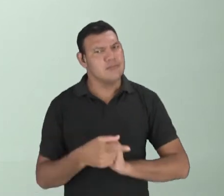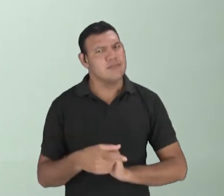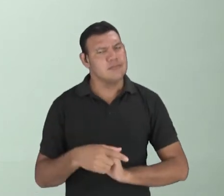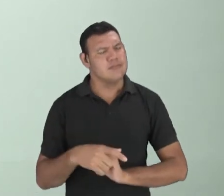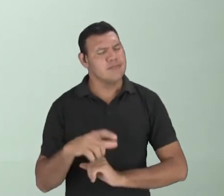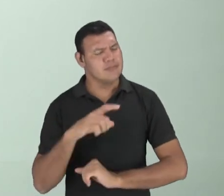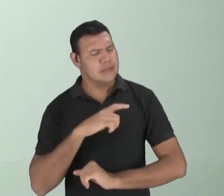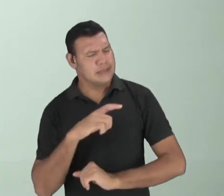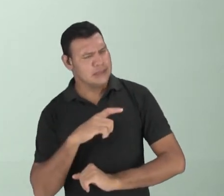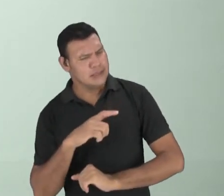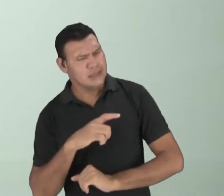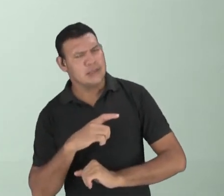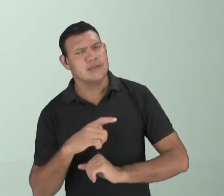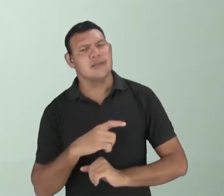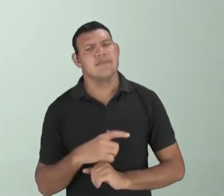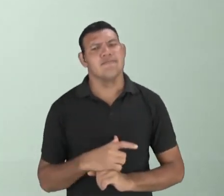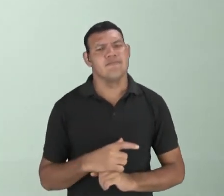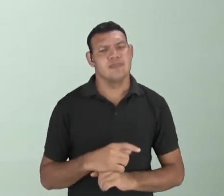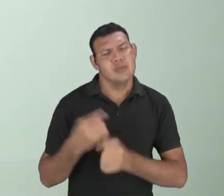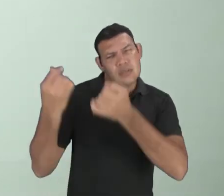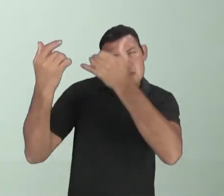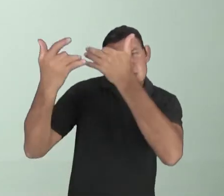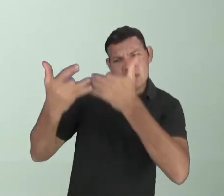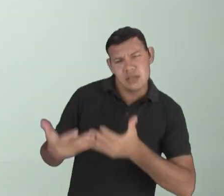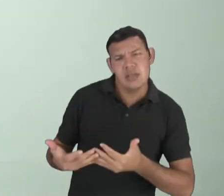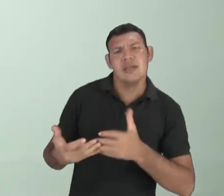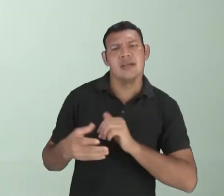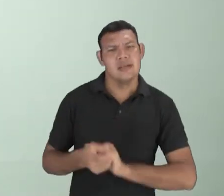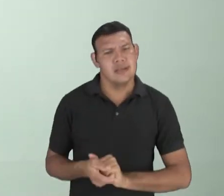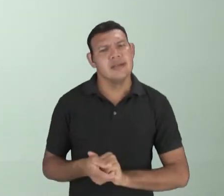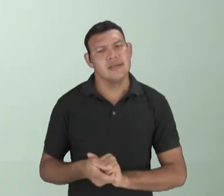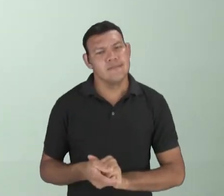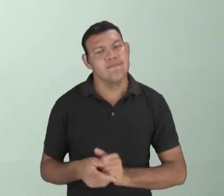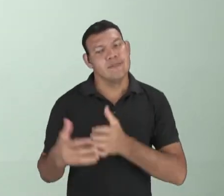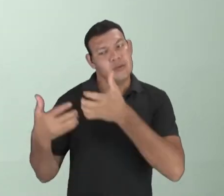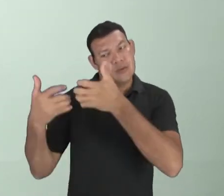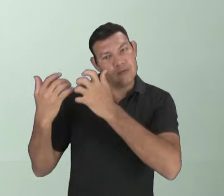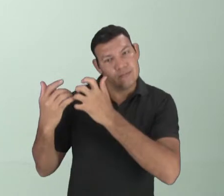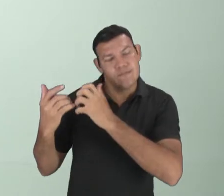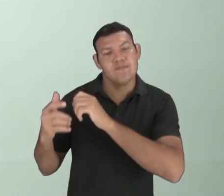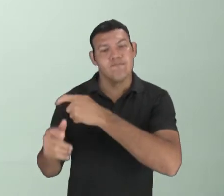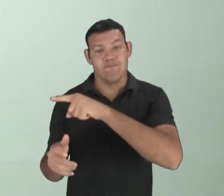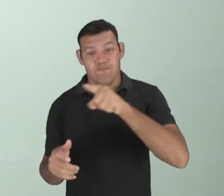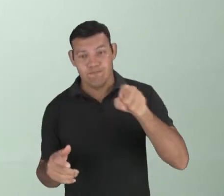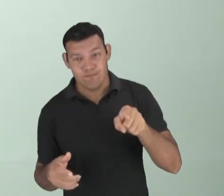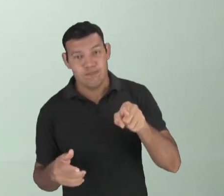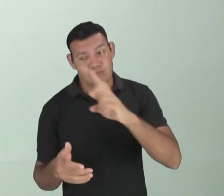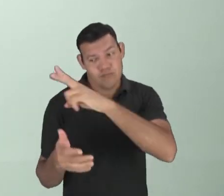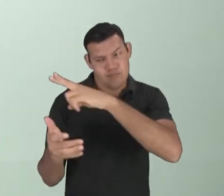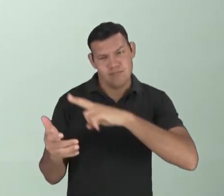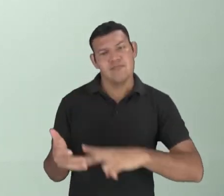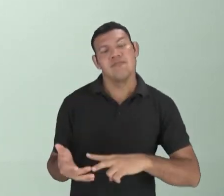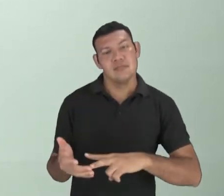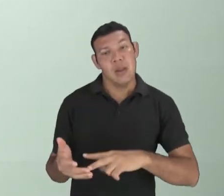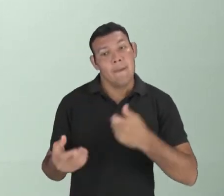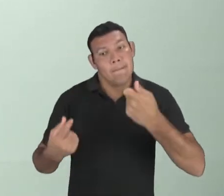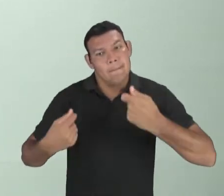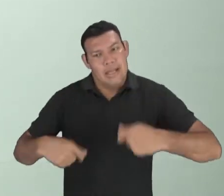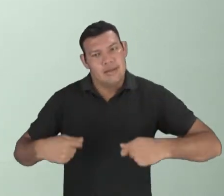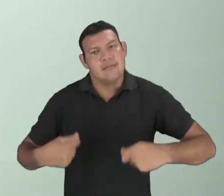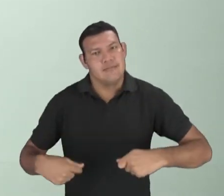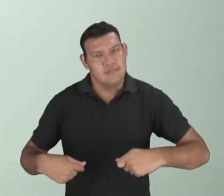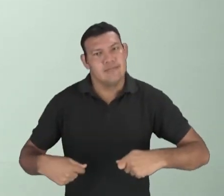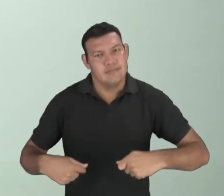deve trazer sempre muitas explicações e reflexões para vocês. A leitura, ela